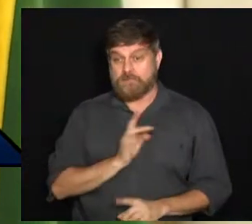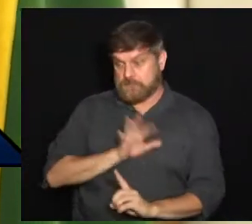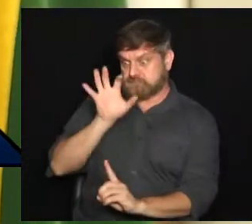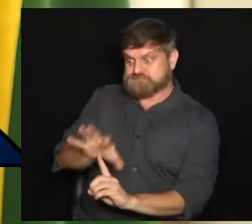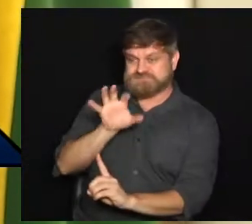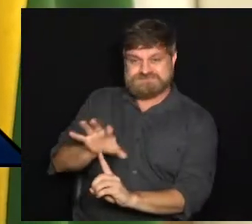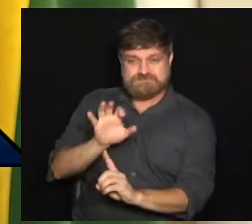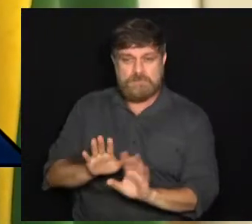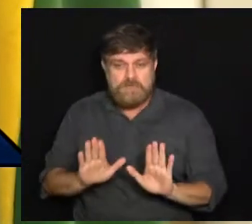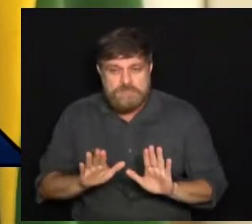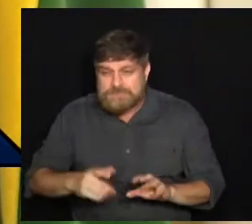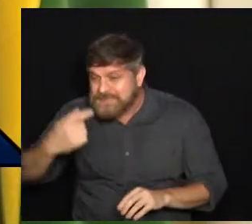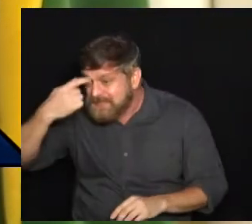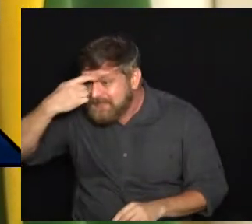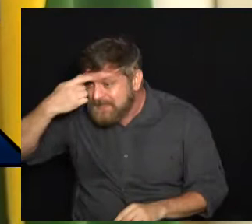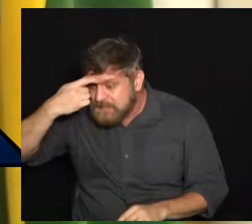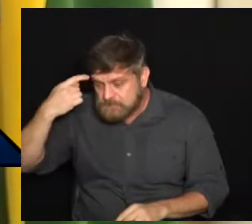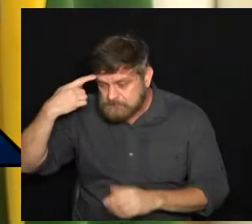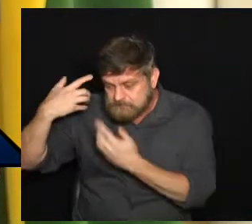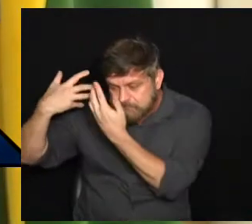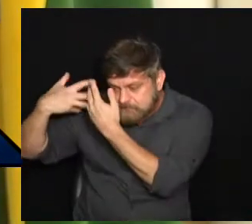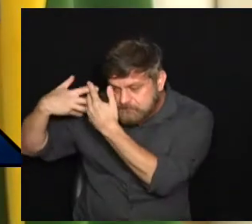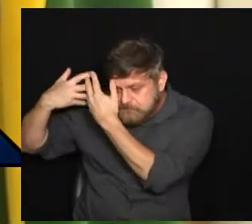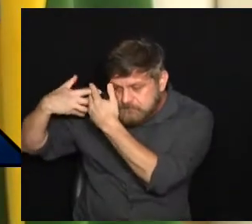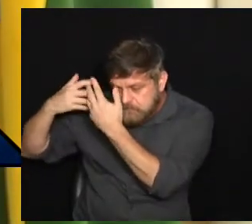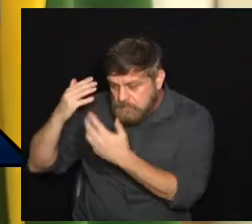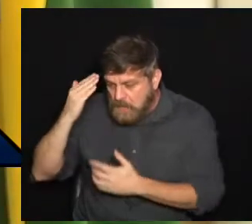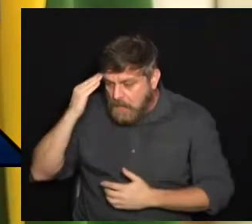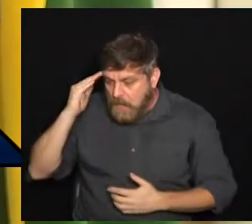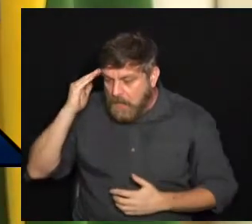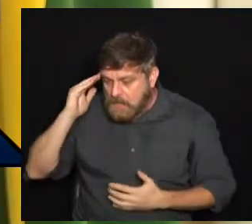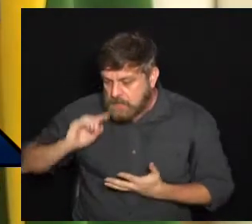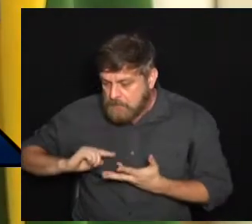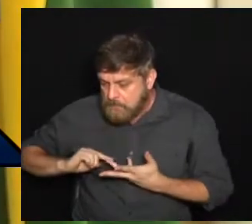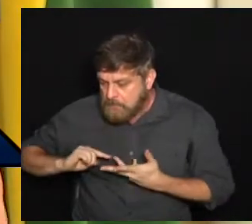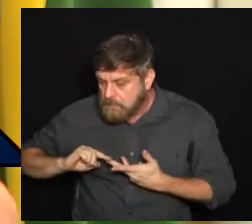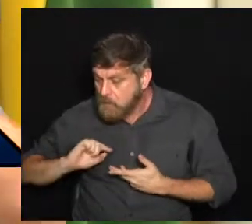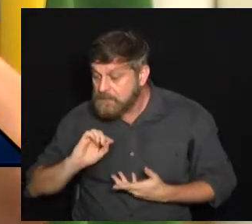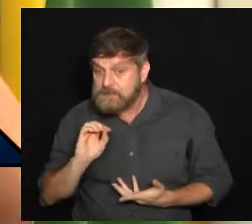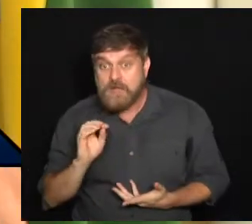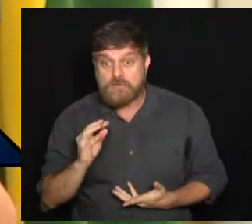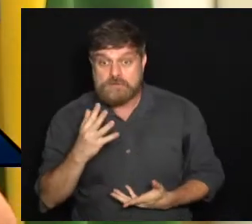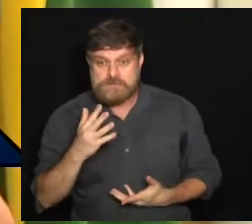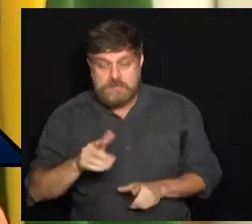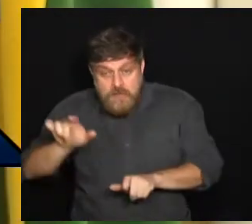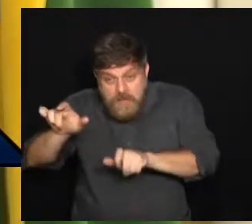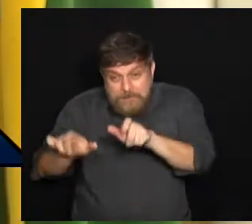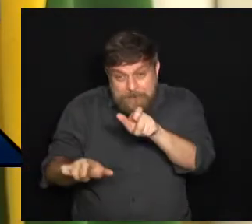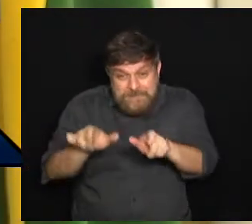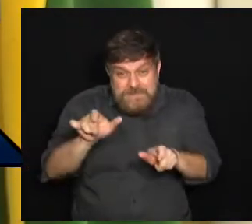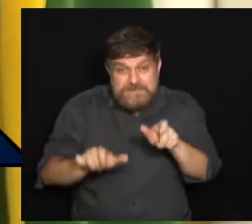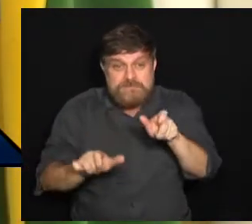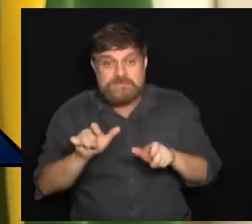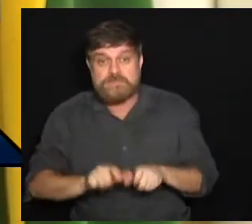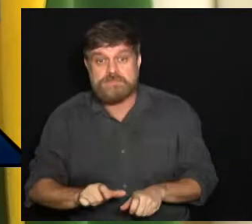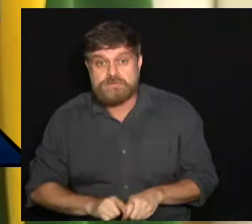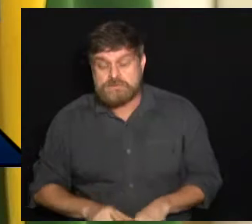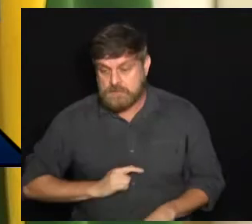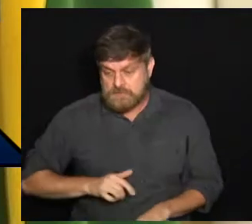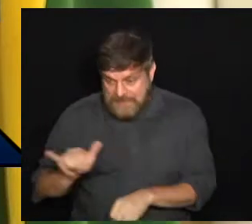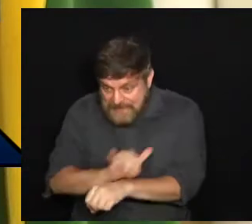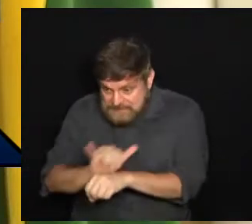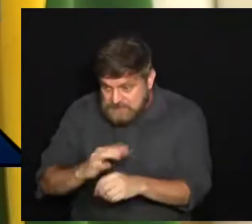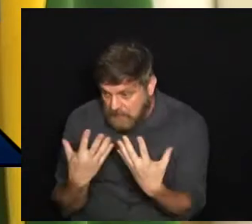irracional. Nós temos que ser racionais, temos que entender o que está acontecendo para que as pessoas tenham adesão a